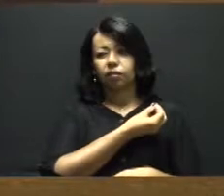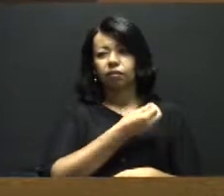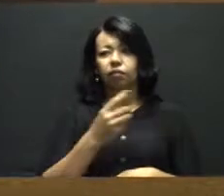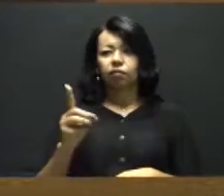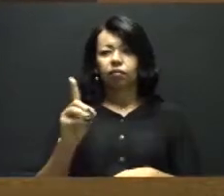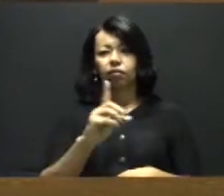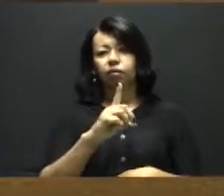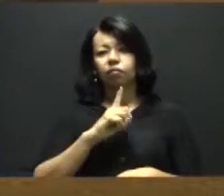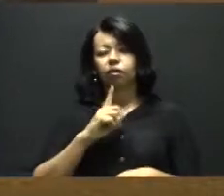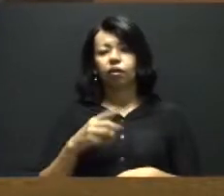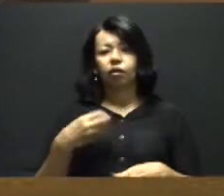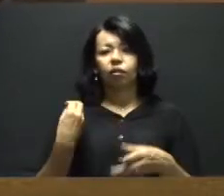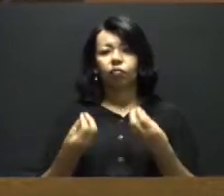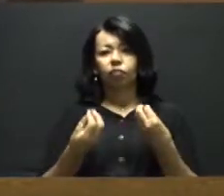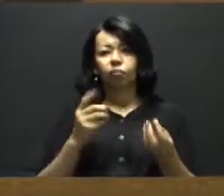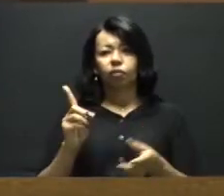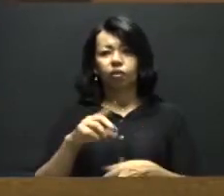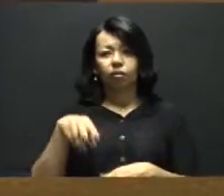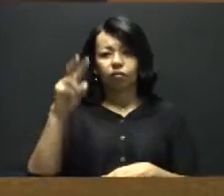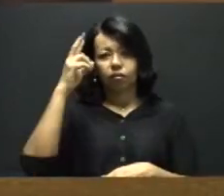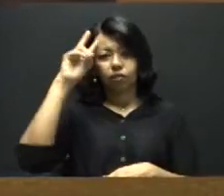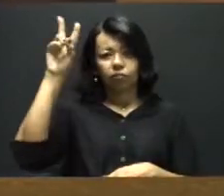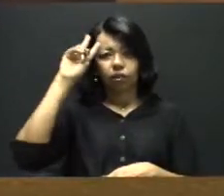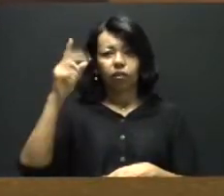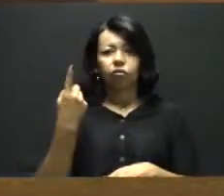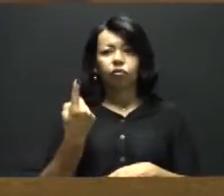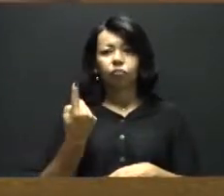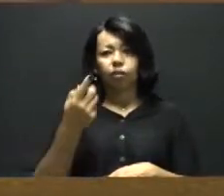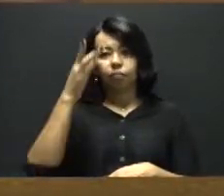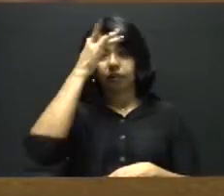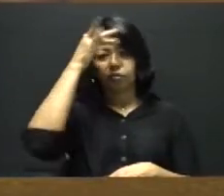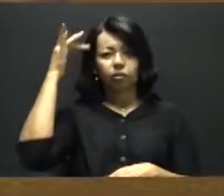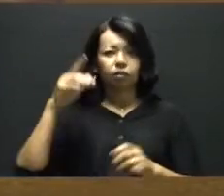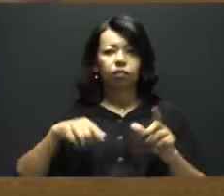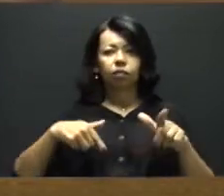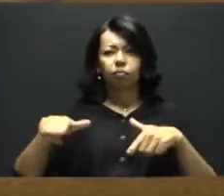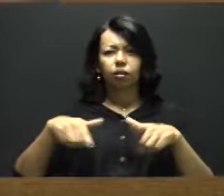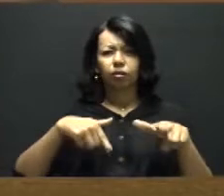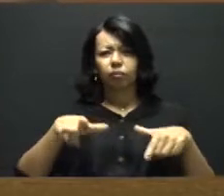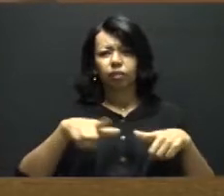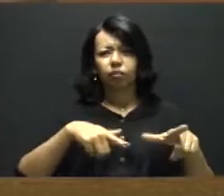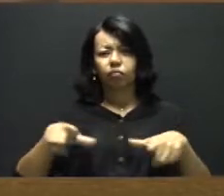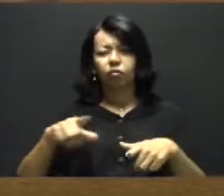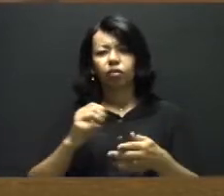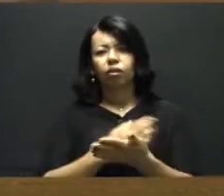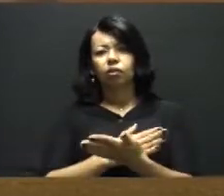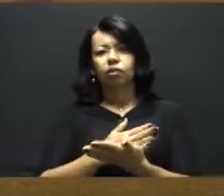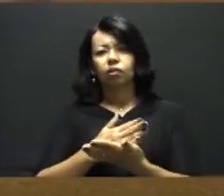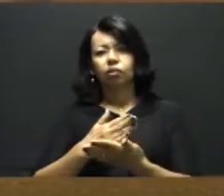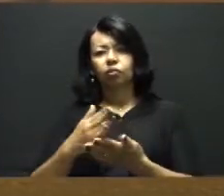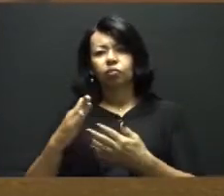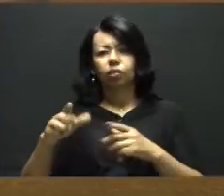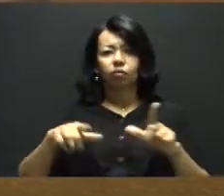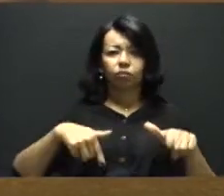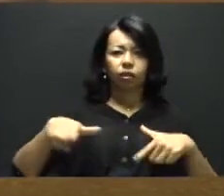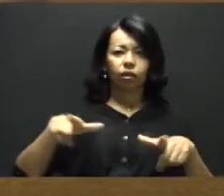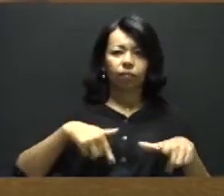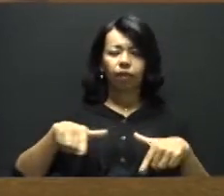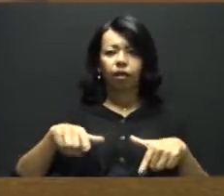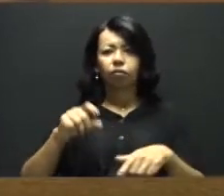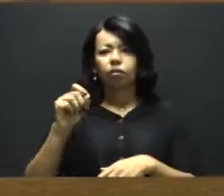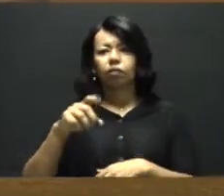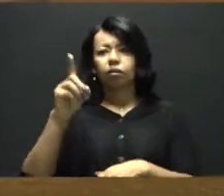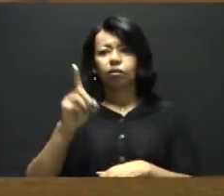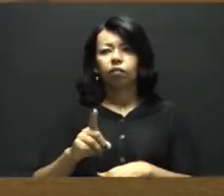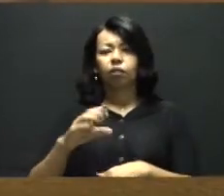tem como não lembrar de uma pessoa que trabalhou bastante que iniciou o trabalho que